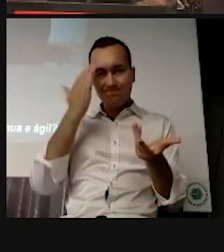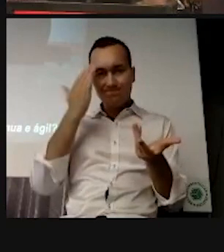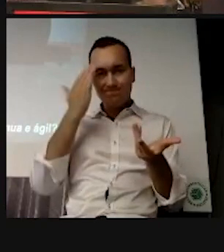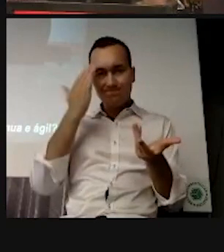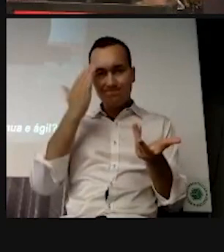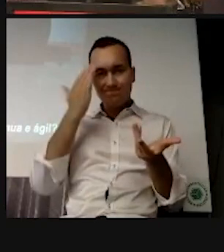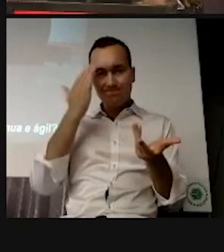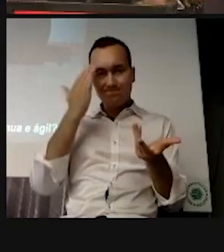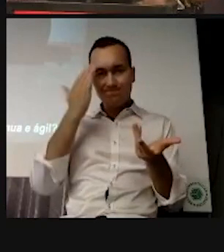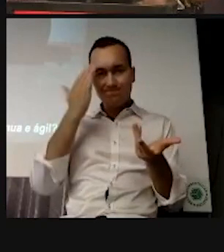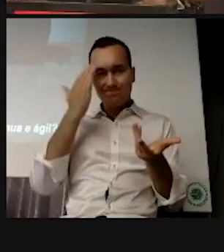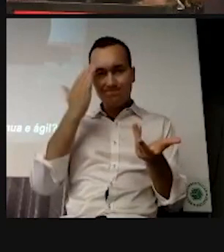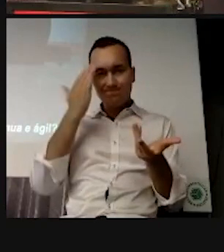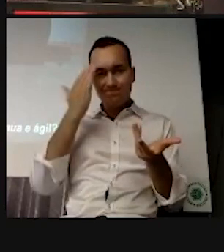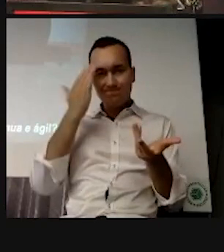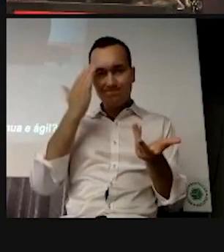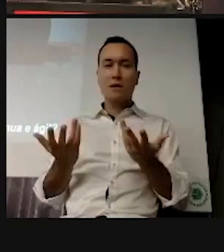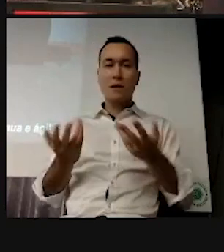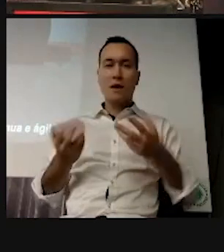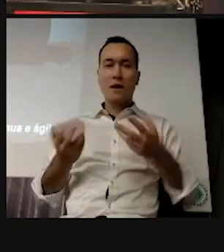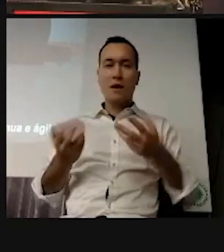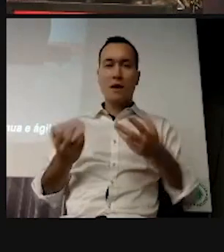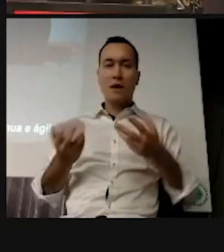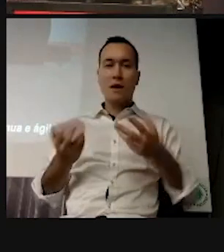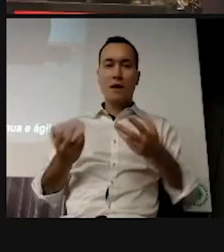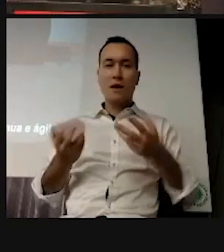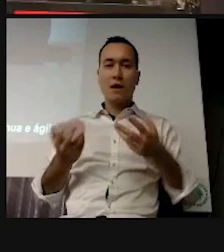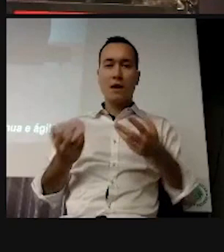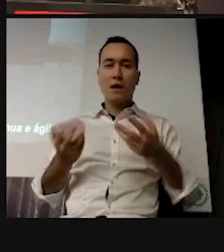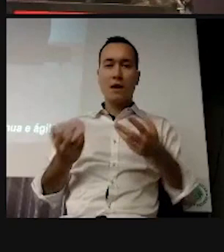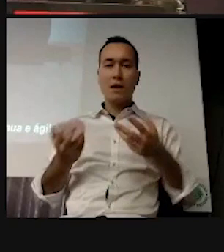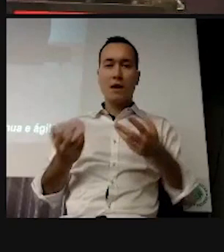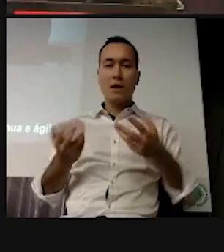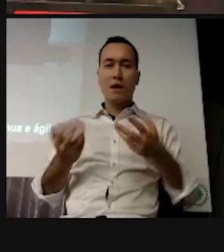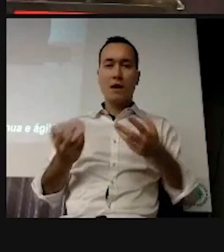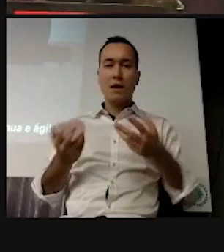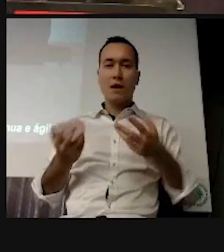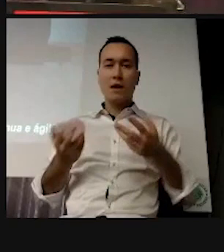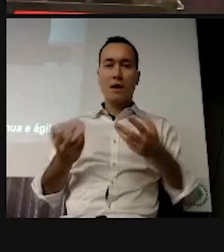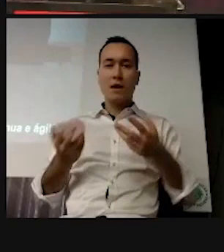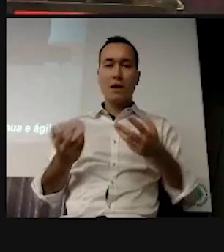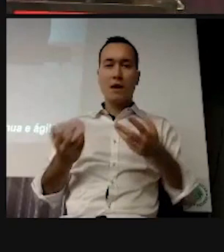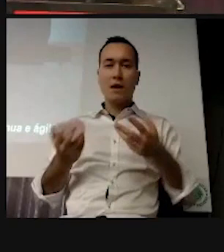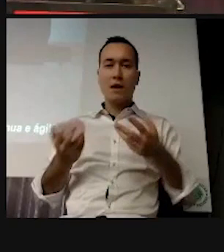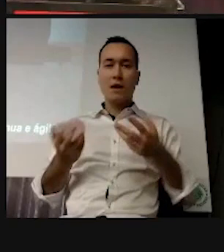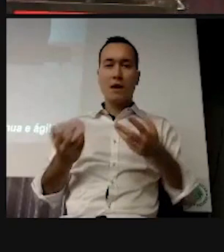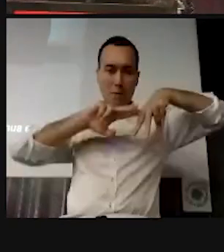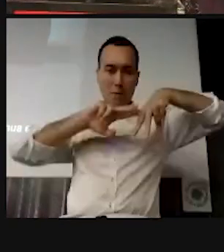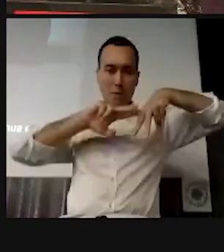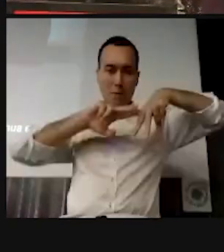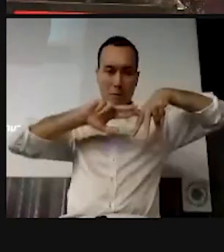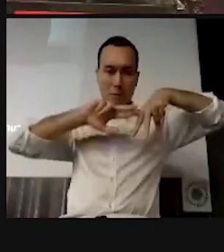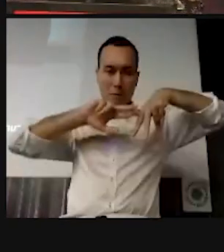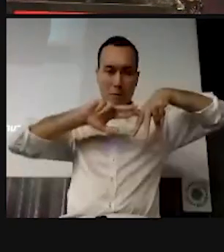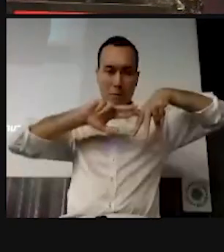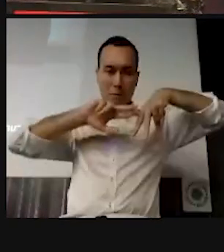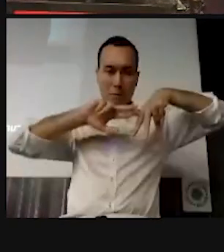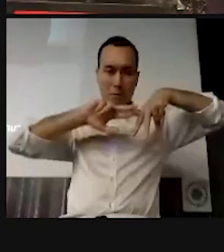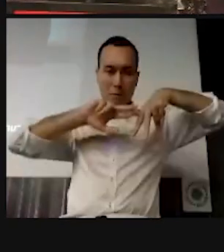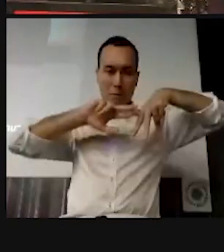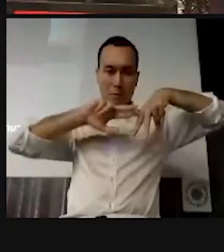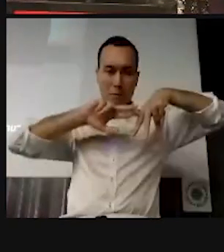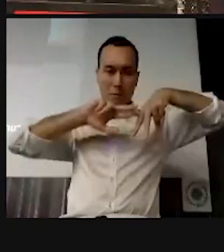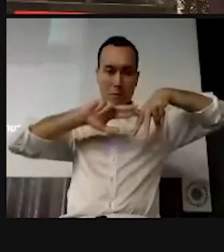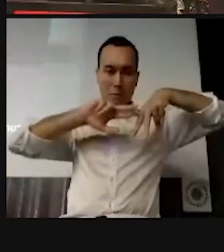travestis, né? Tem um papel super importante. E por último, será que os nossos processos estão sempre olhando